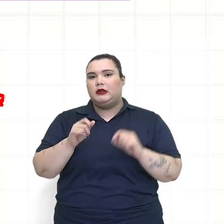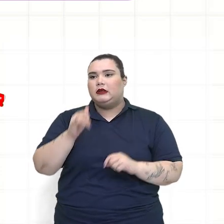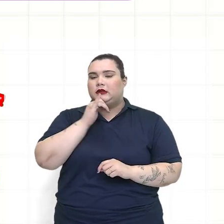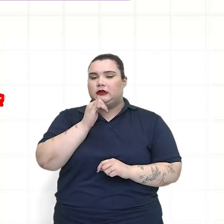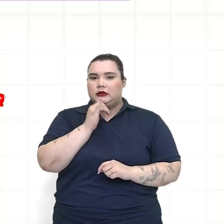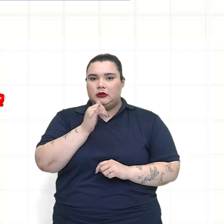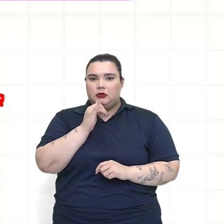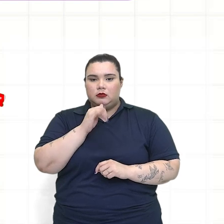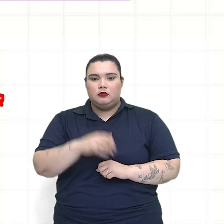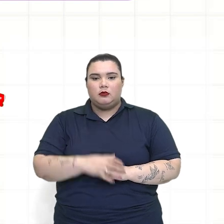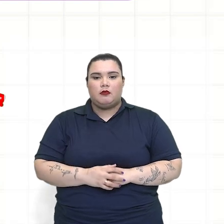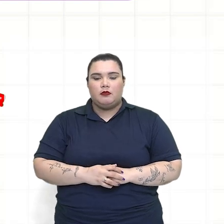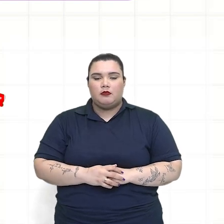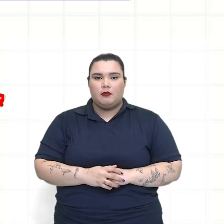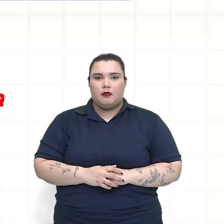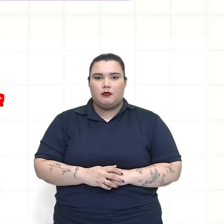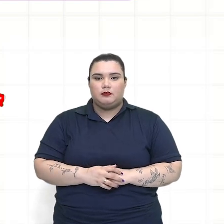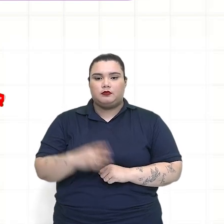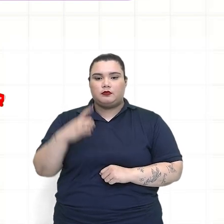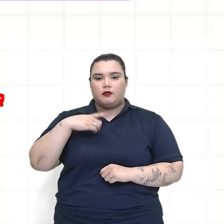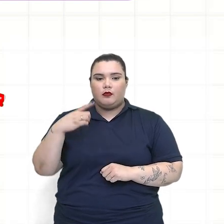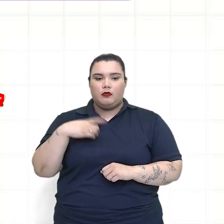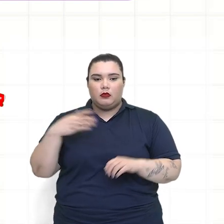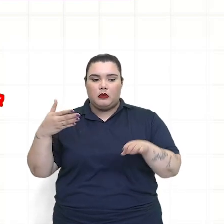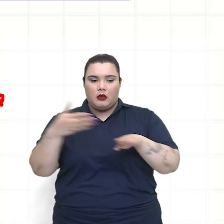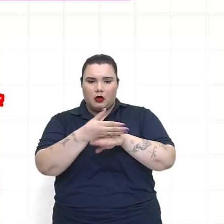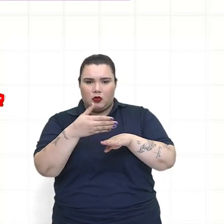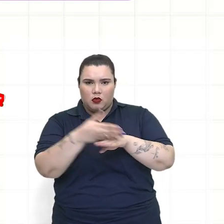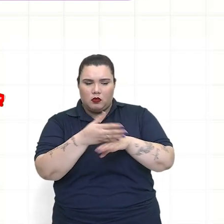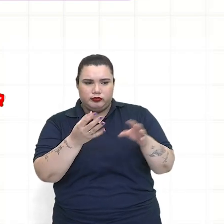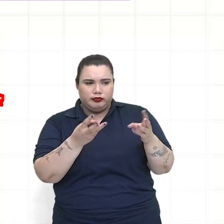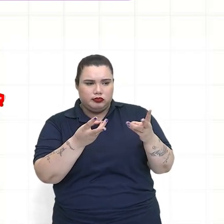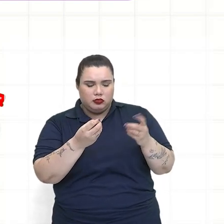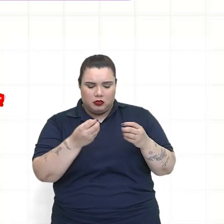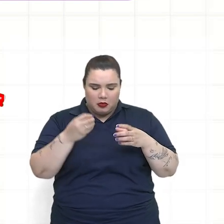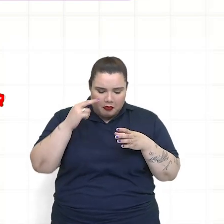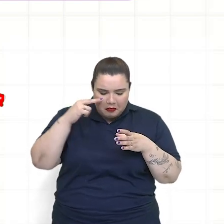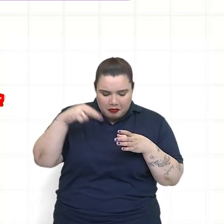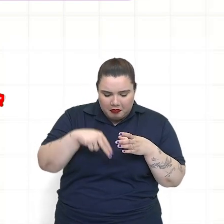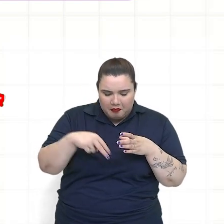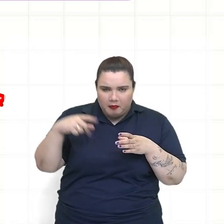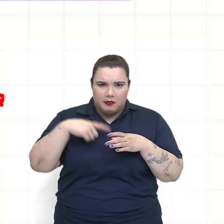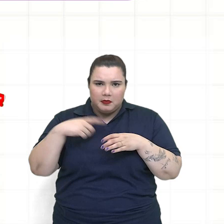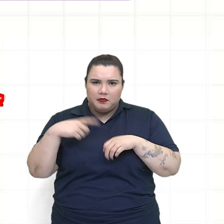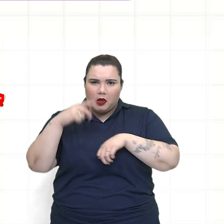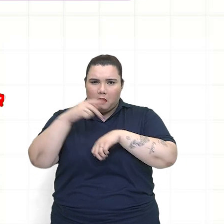que, né, havia sobrado pedras dentro do pote aqui,